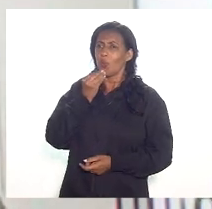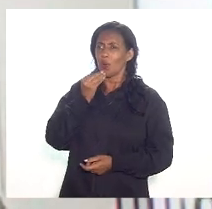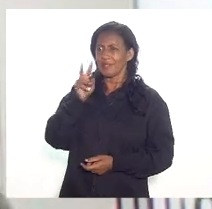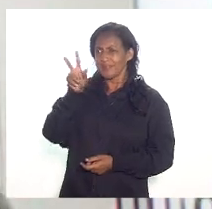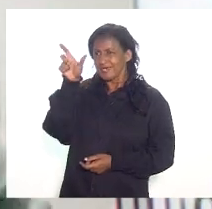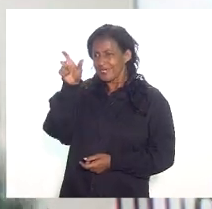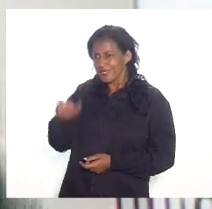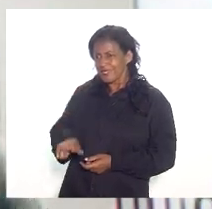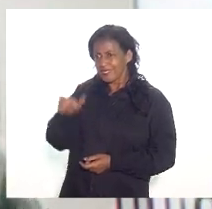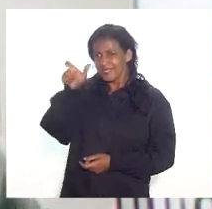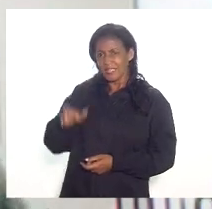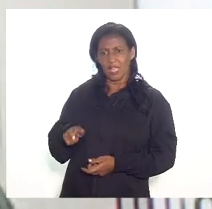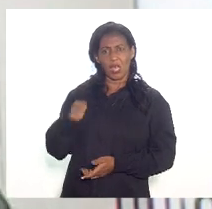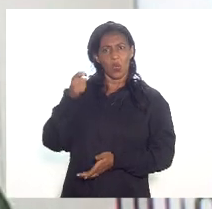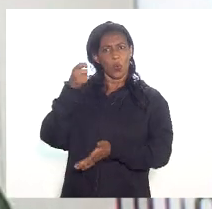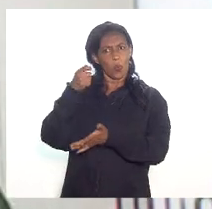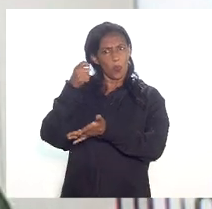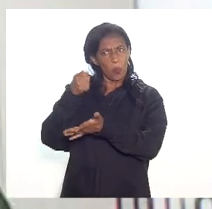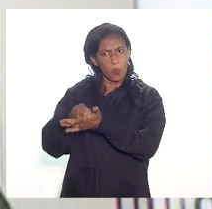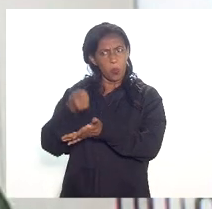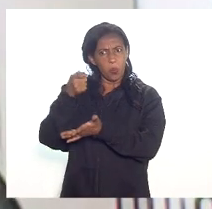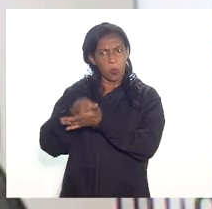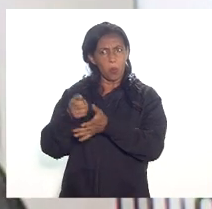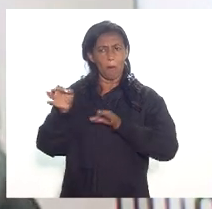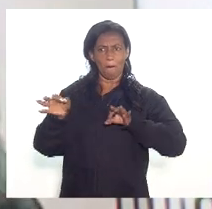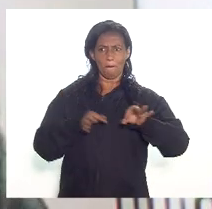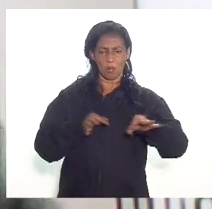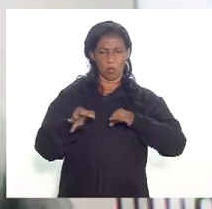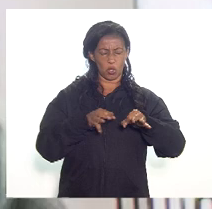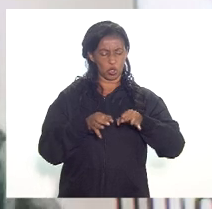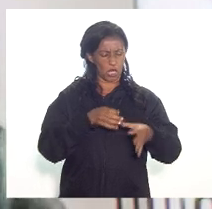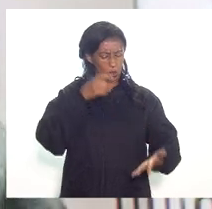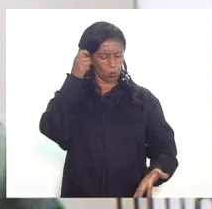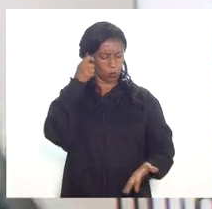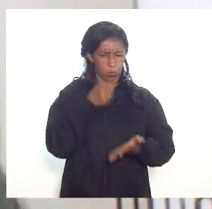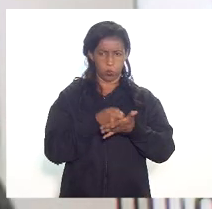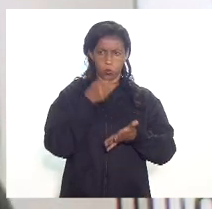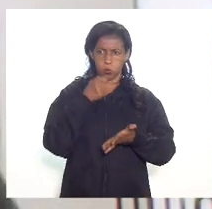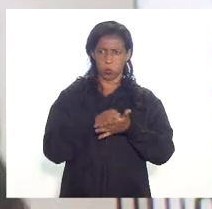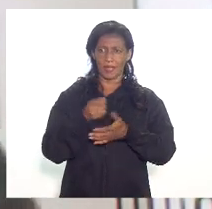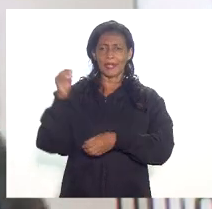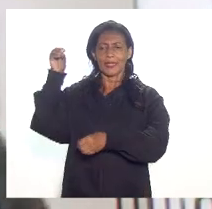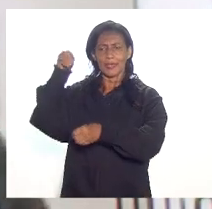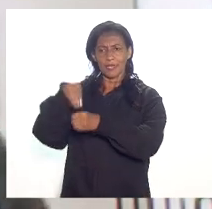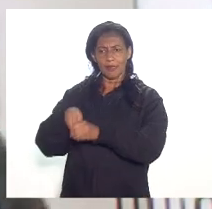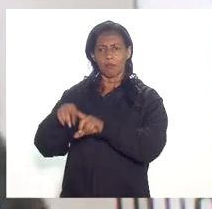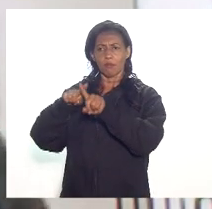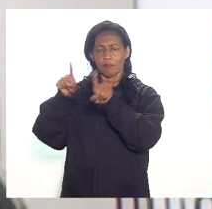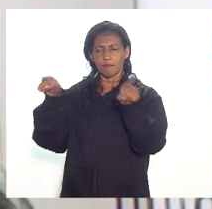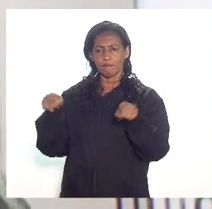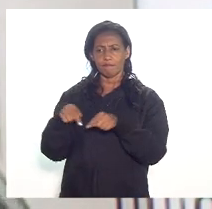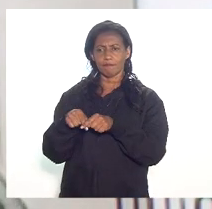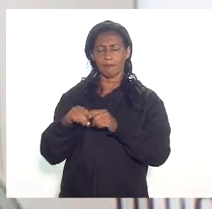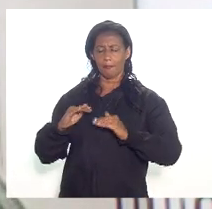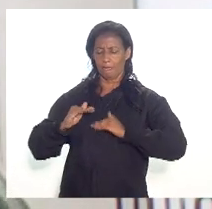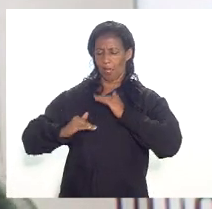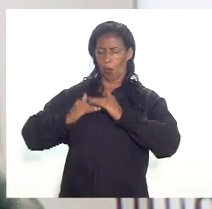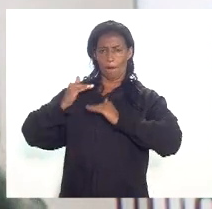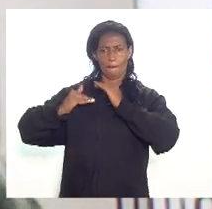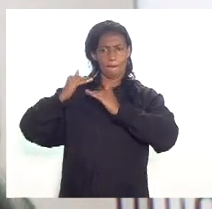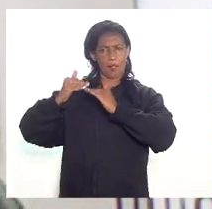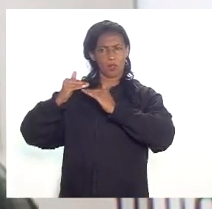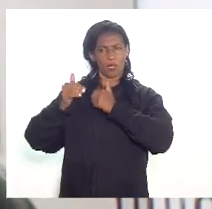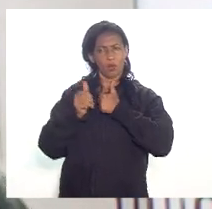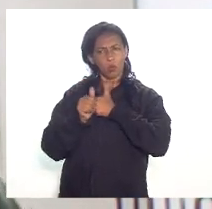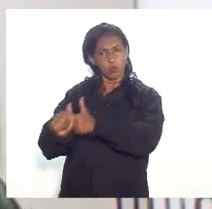eles querem é um projeto autoritário é um projeto que quer estabelecer censura dentro da sala de aula é um processo que quer estabelecer